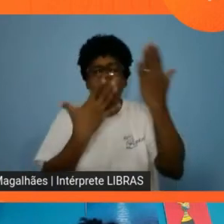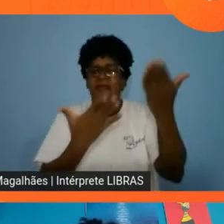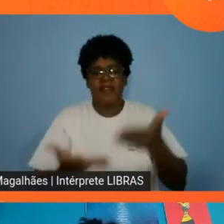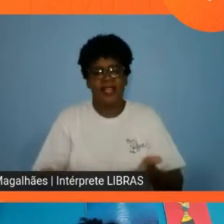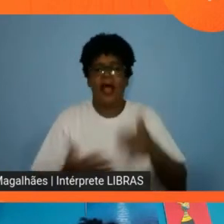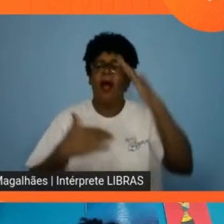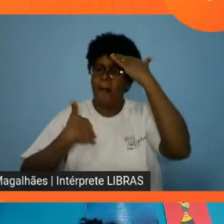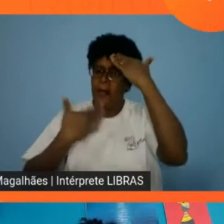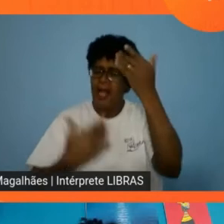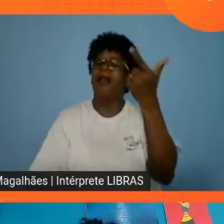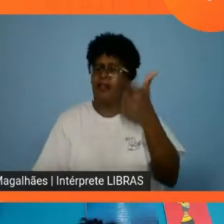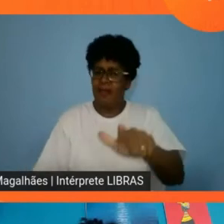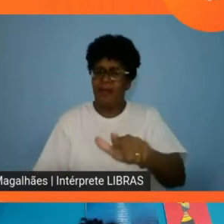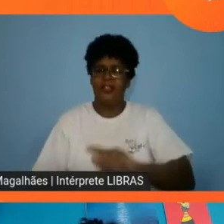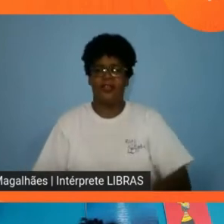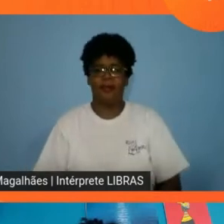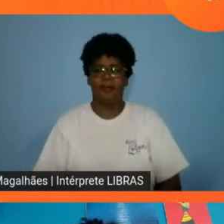convite.